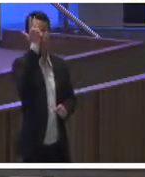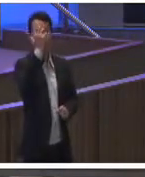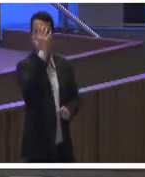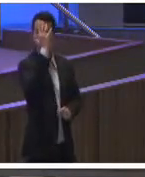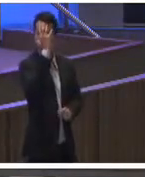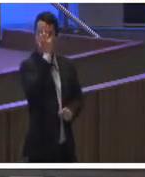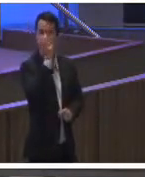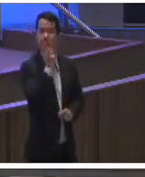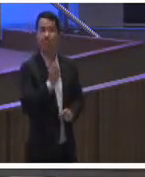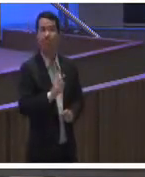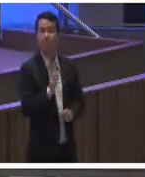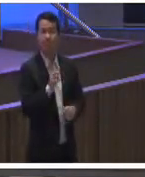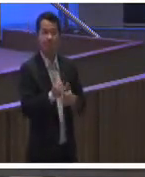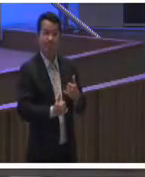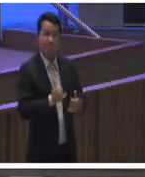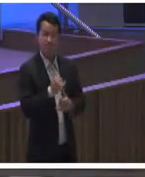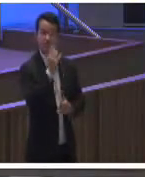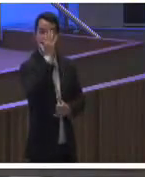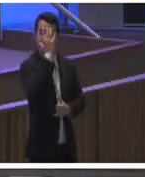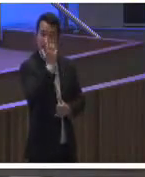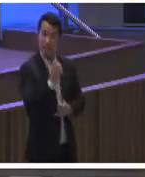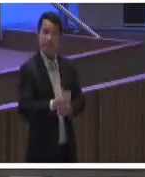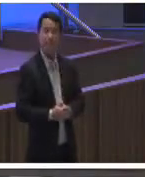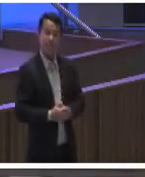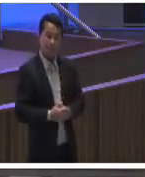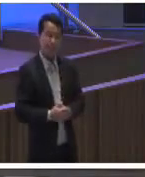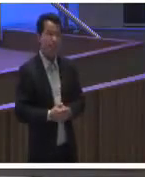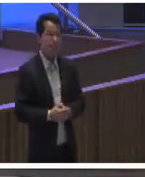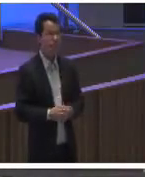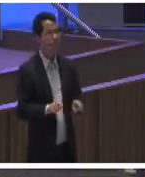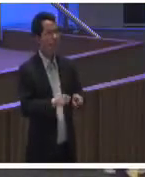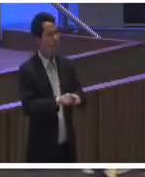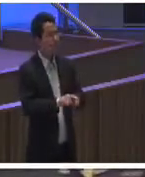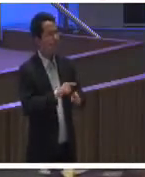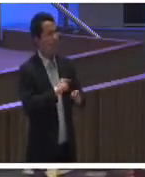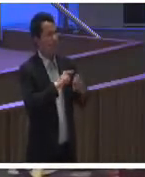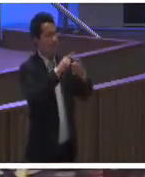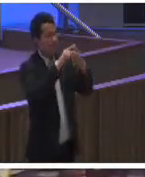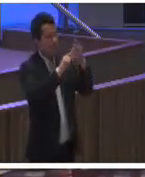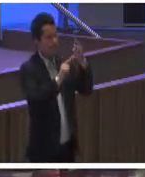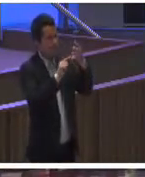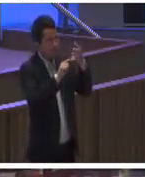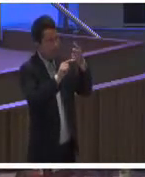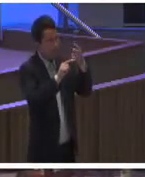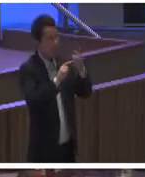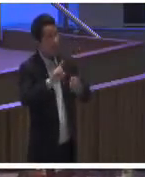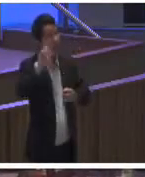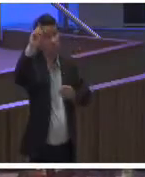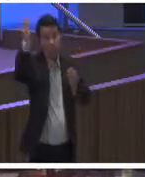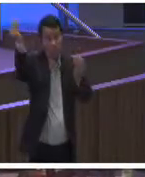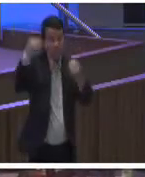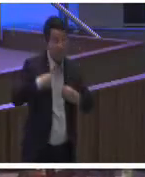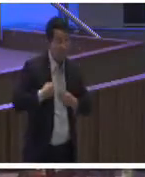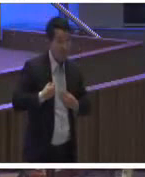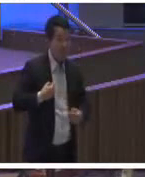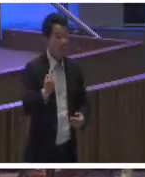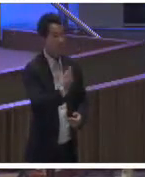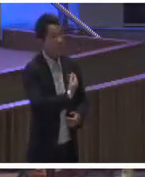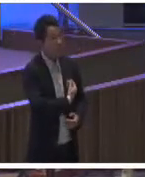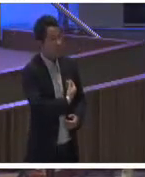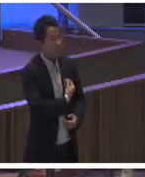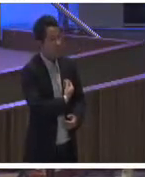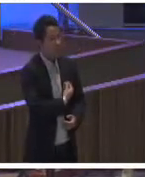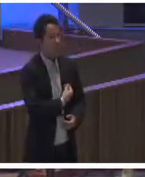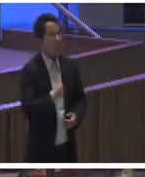demais. A quarta arma que Deus nos dá para que a gente enfrente essas batalhas, essas lutas, para que a